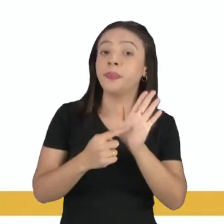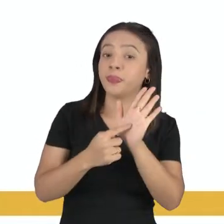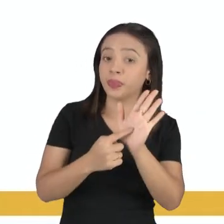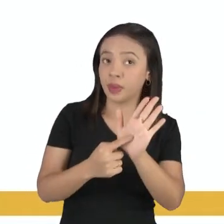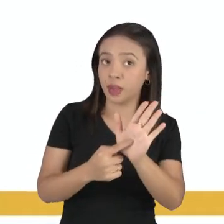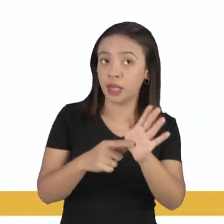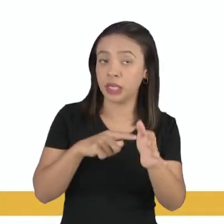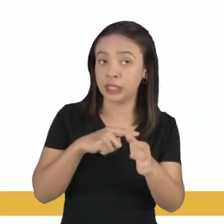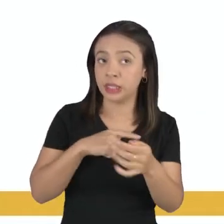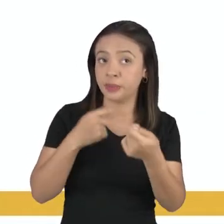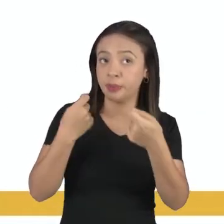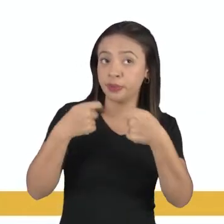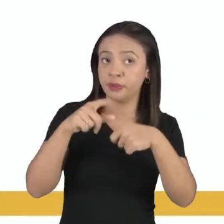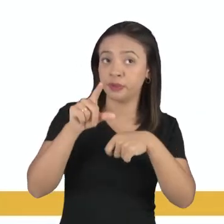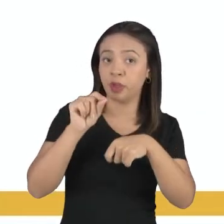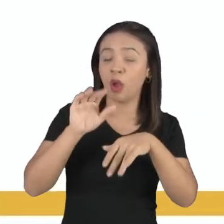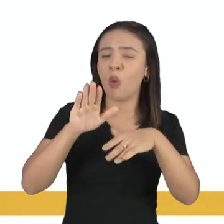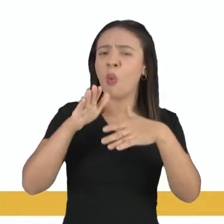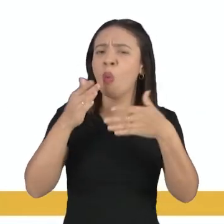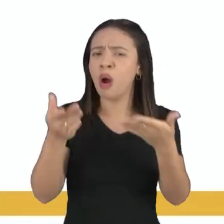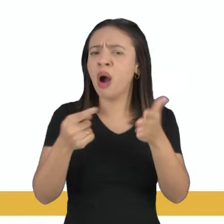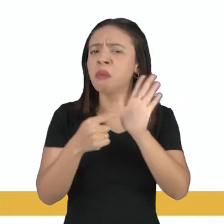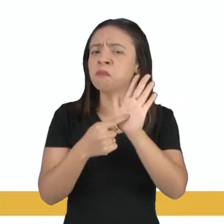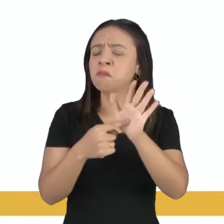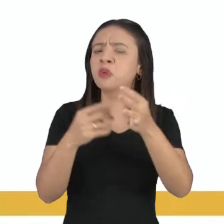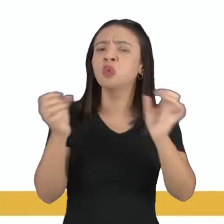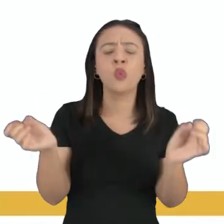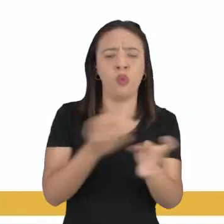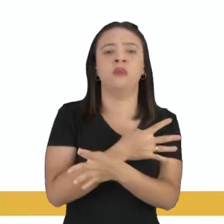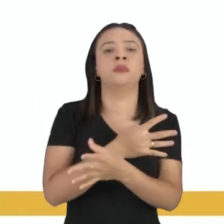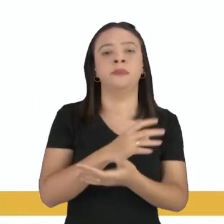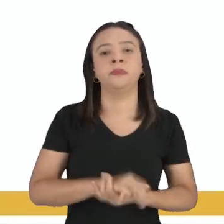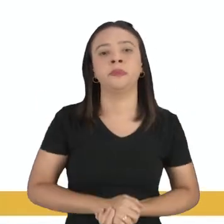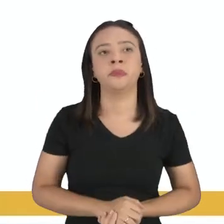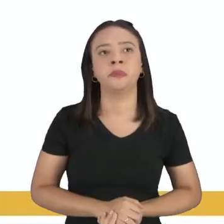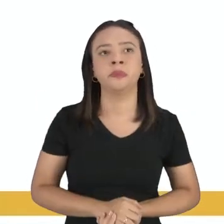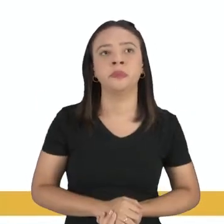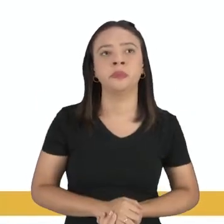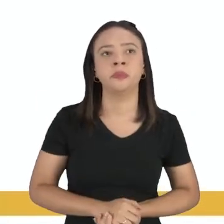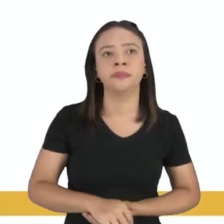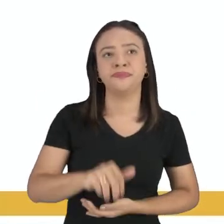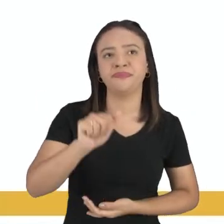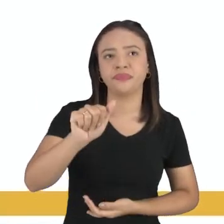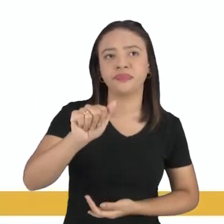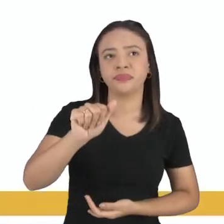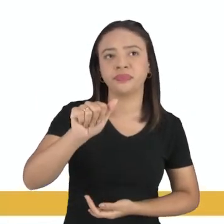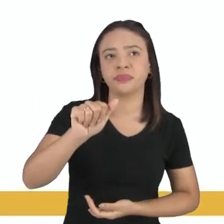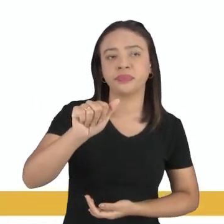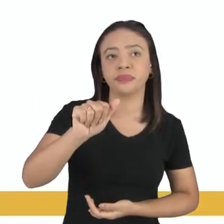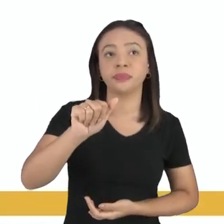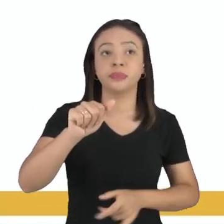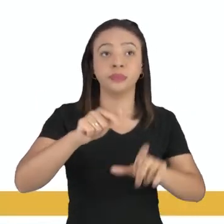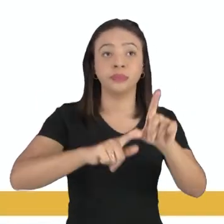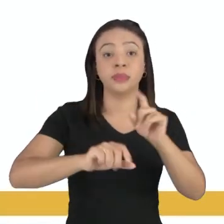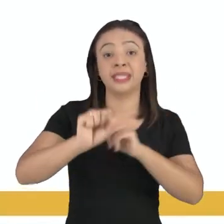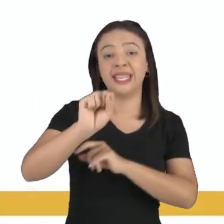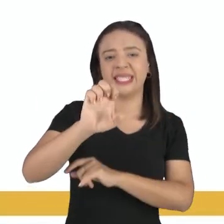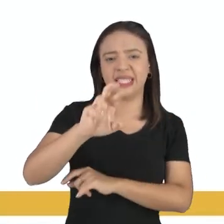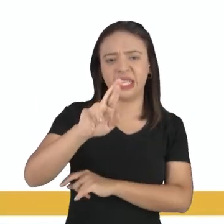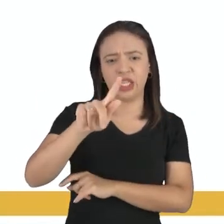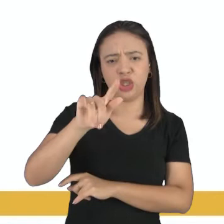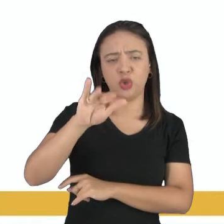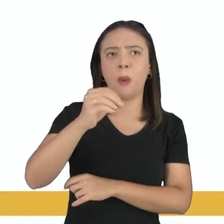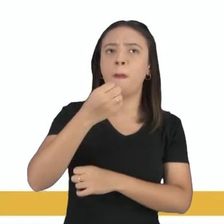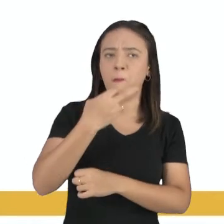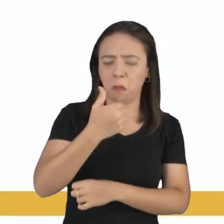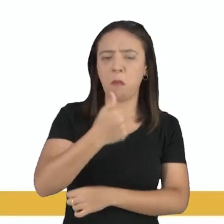dessas opções que nós temos aí, qual é uma conclusiva? Sérgio foi bom filho, logo será um bom